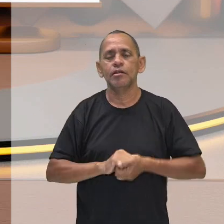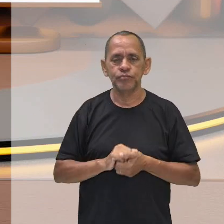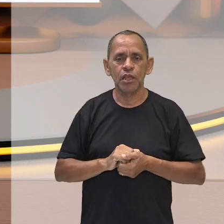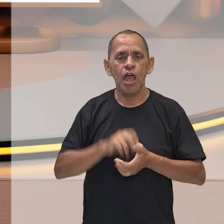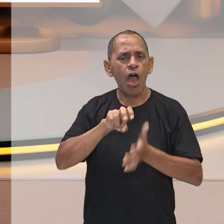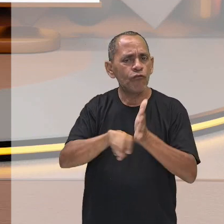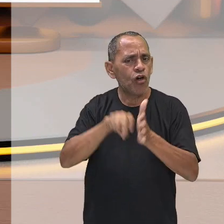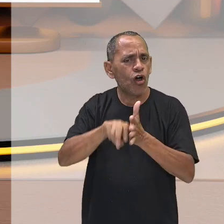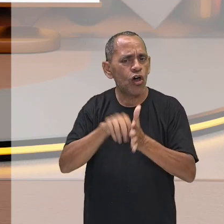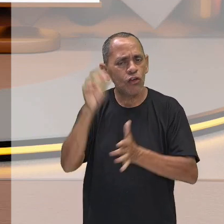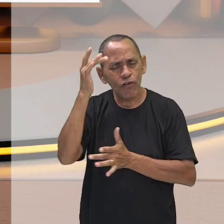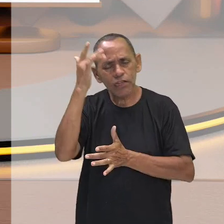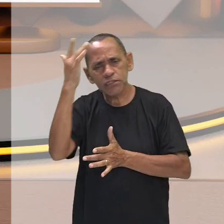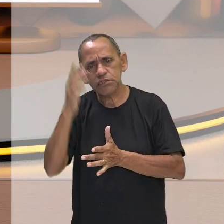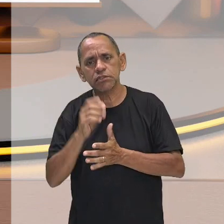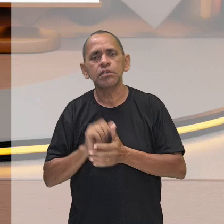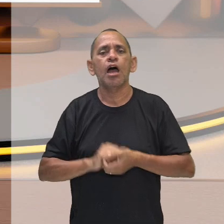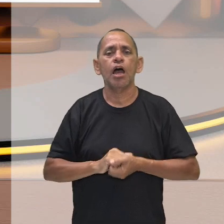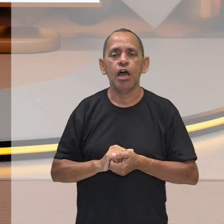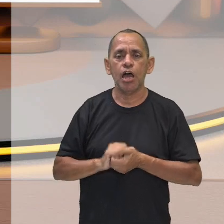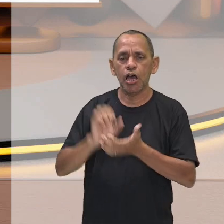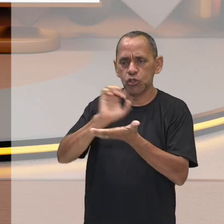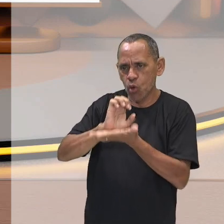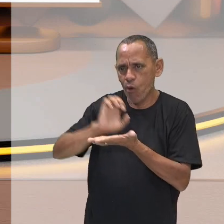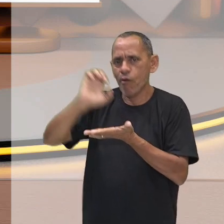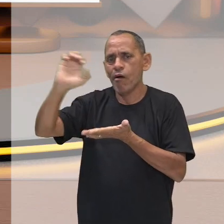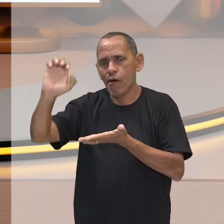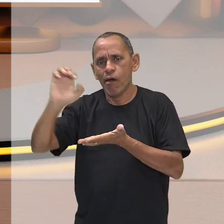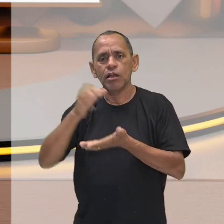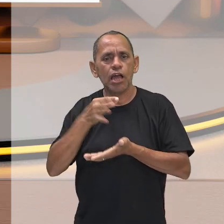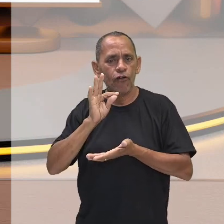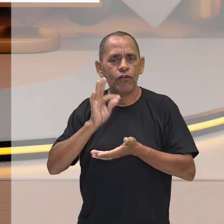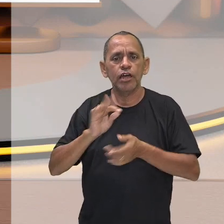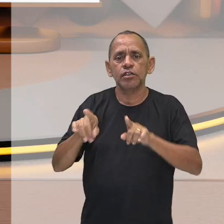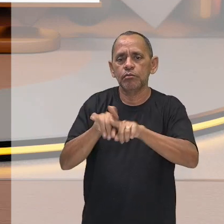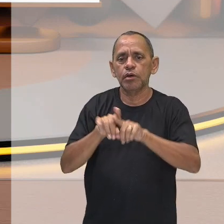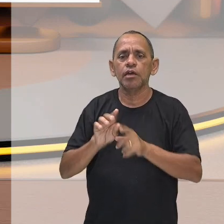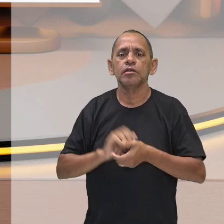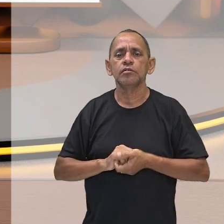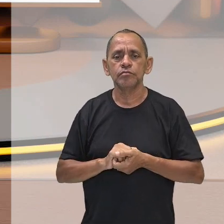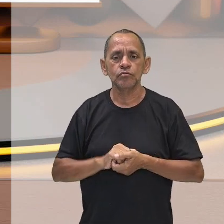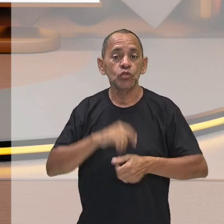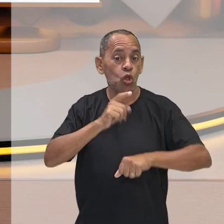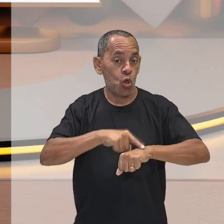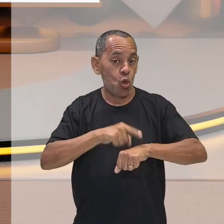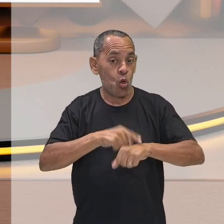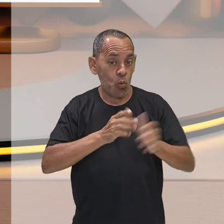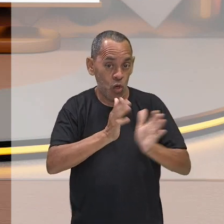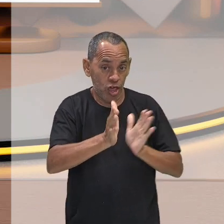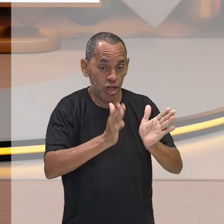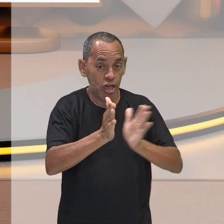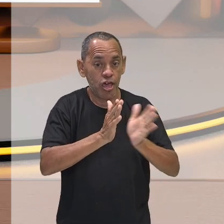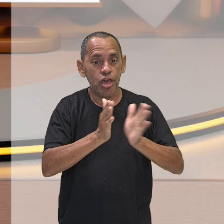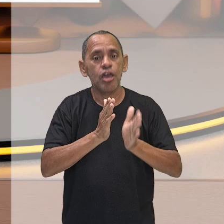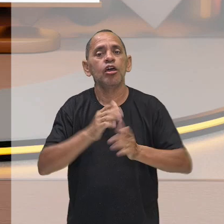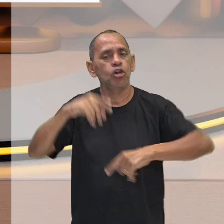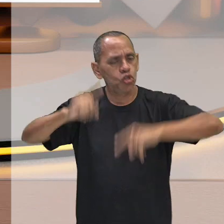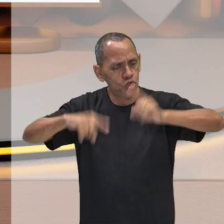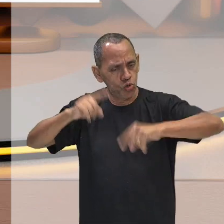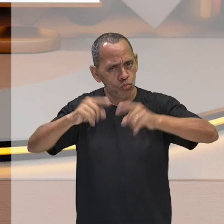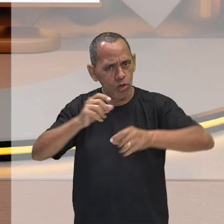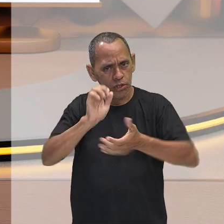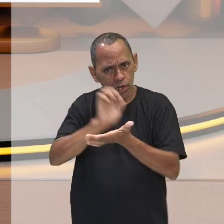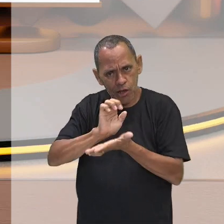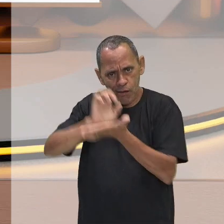o escoamento da produção de café, que naquele momento era o grande produto exportador do